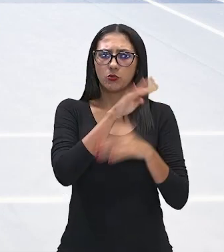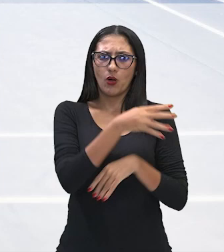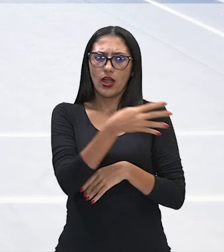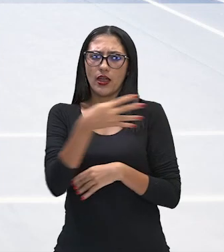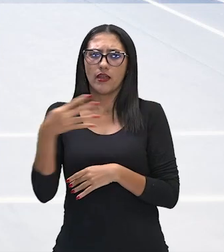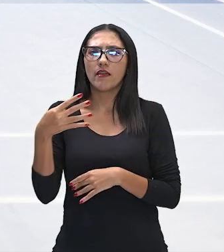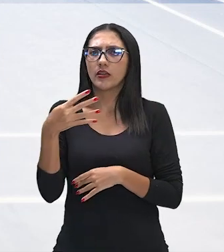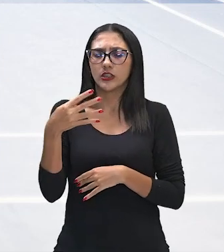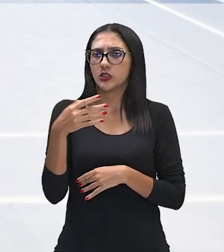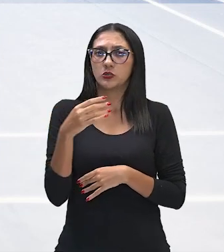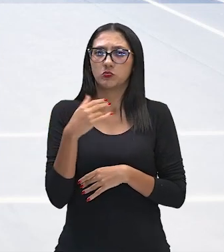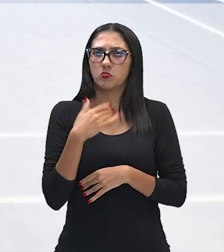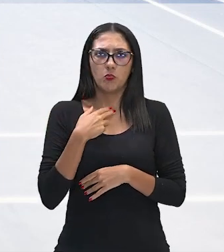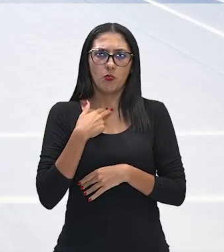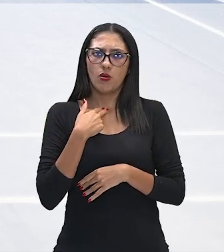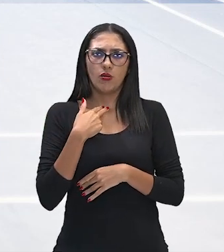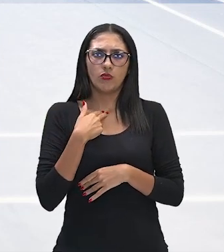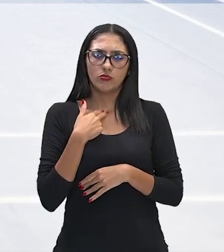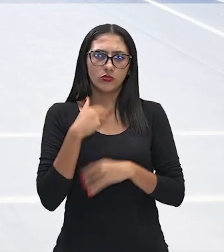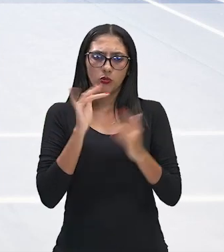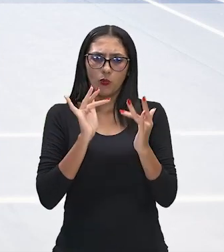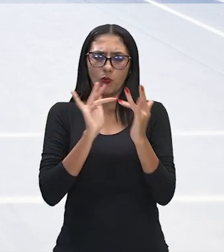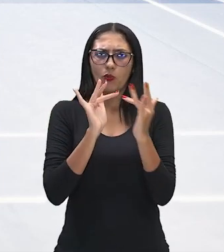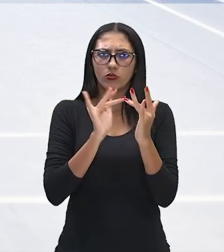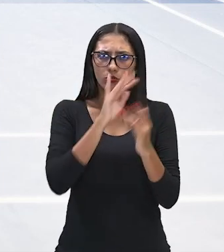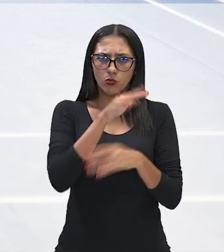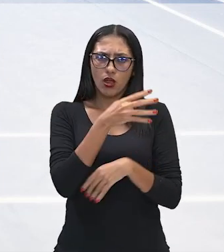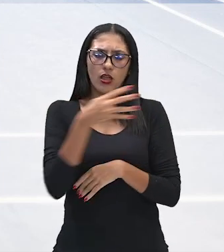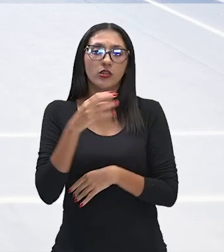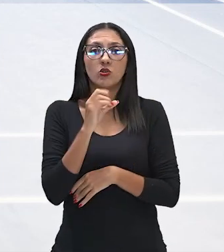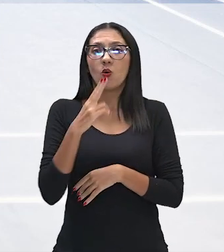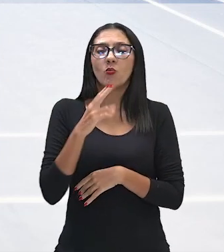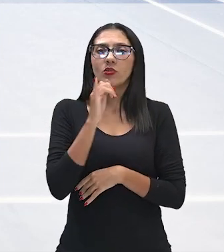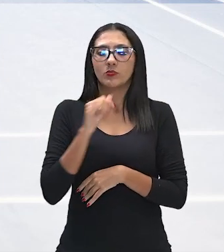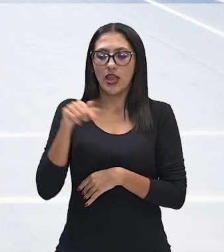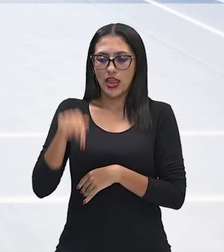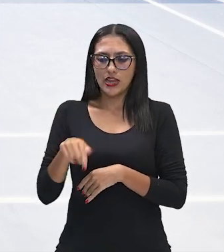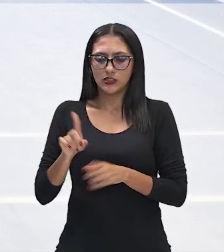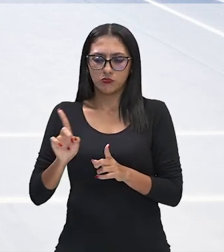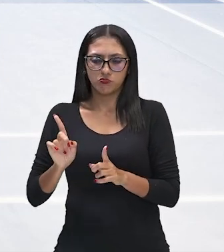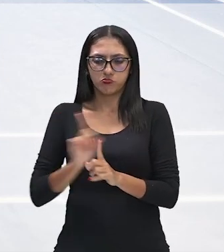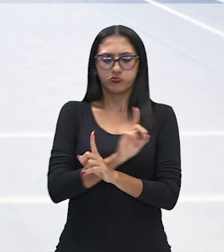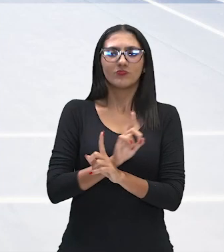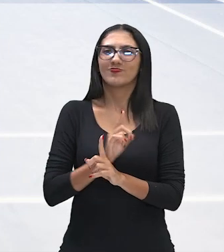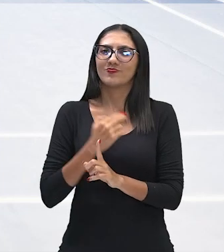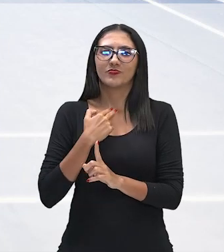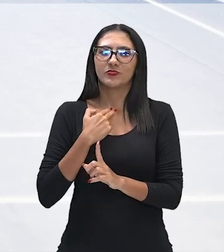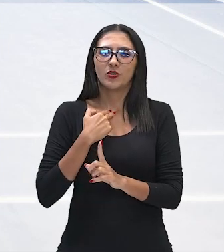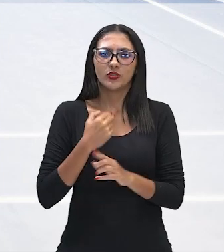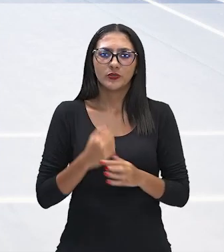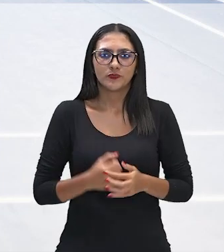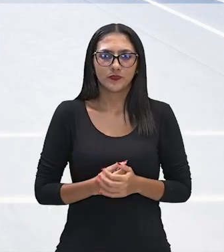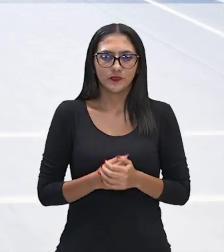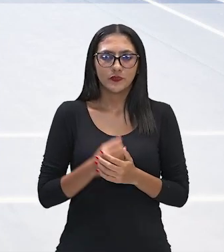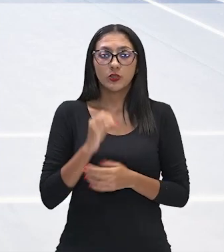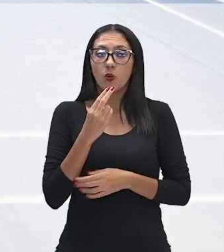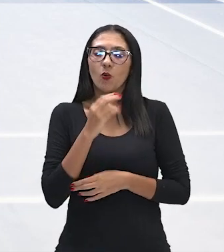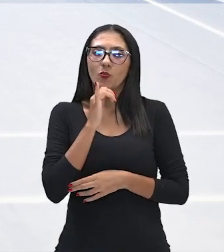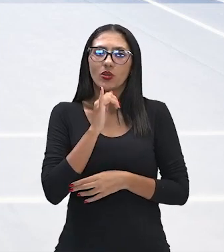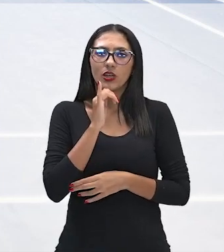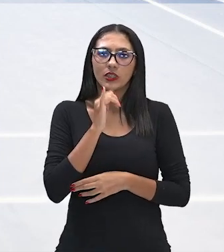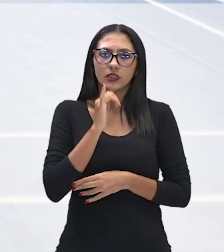invadir o espaço do adversário, né? Se o jogador fizer isso, é falta. Se a peteca ela não ultrapassar a rede ao ser